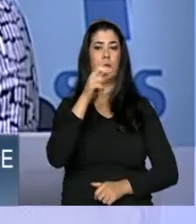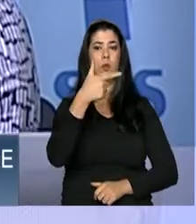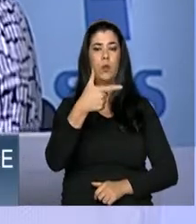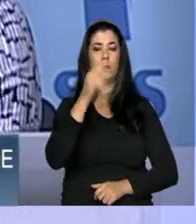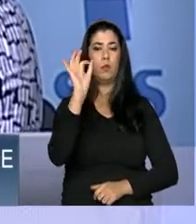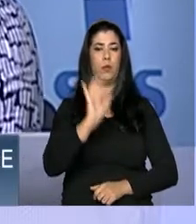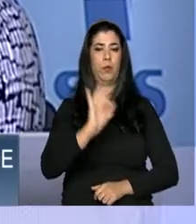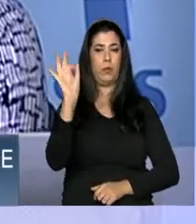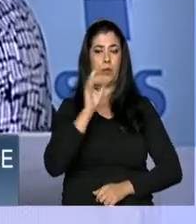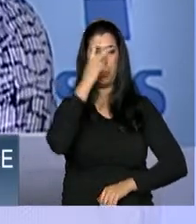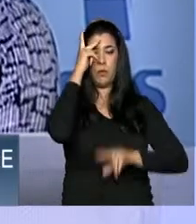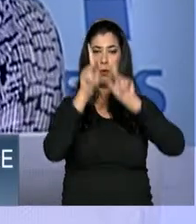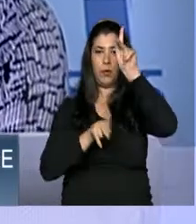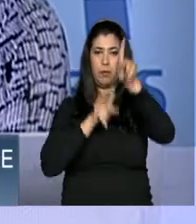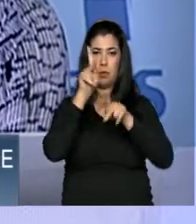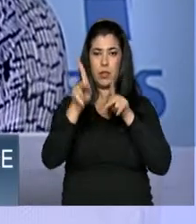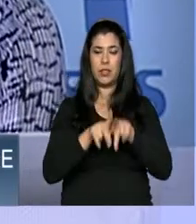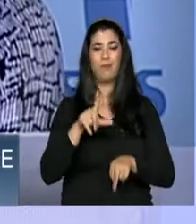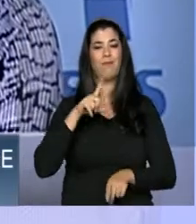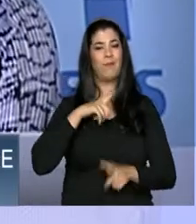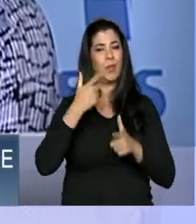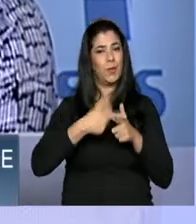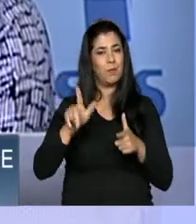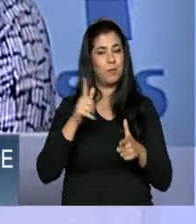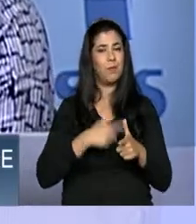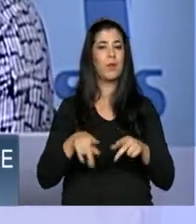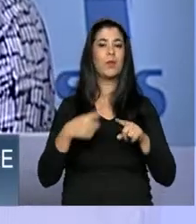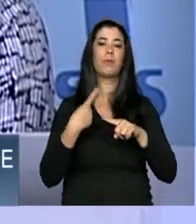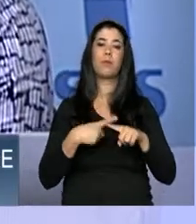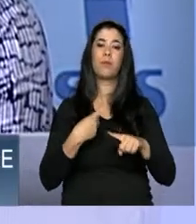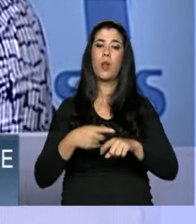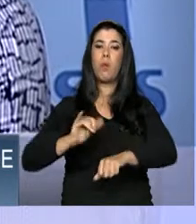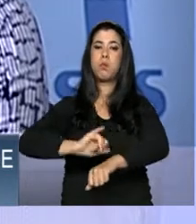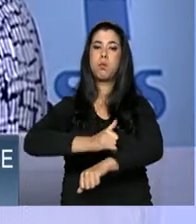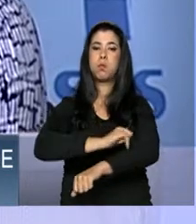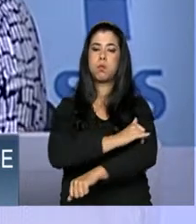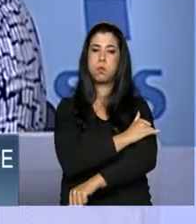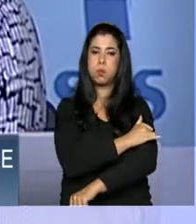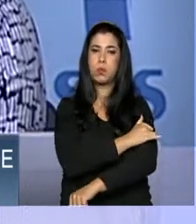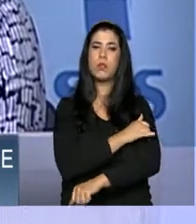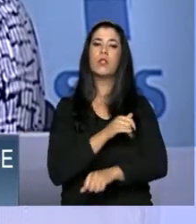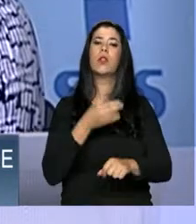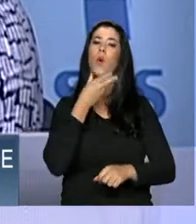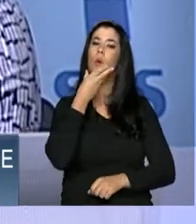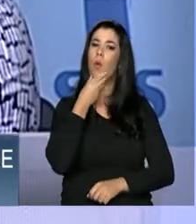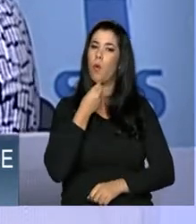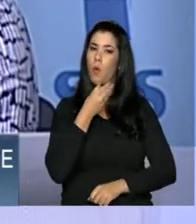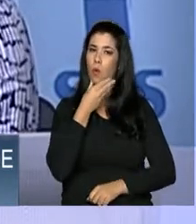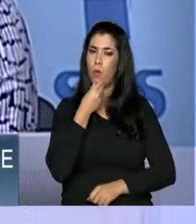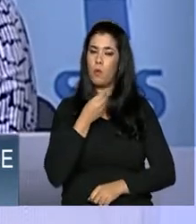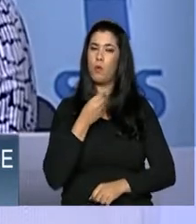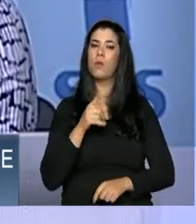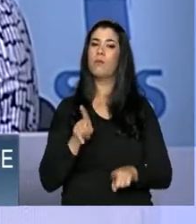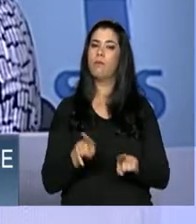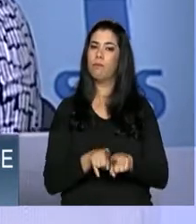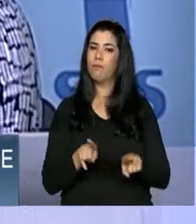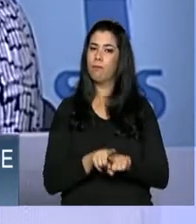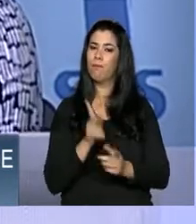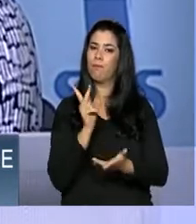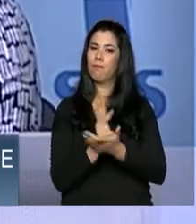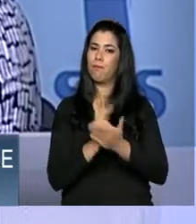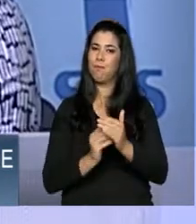52% da população com excesso de peso e os homens com frequências, prevalências mais